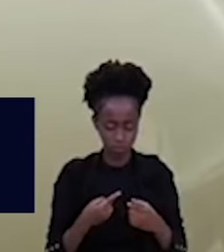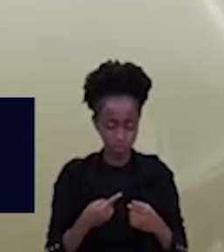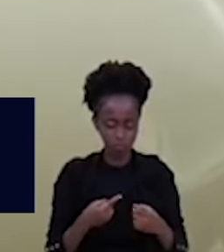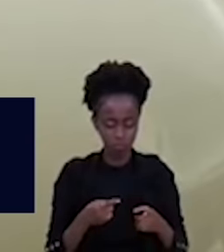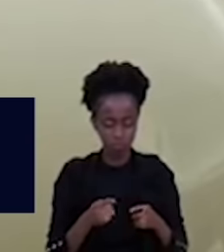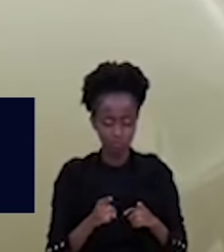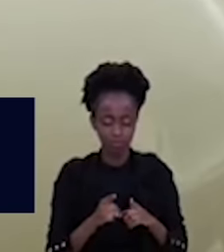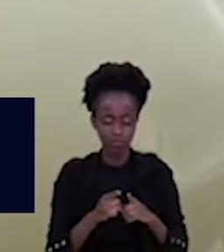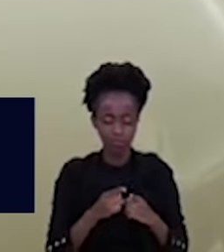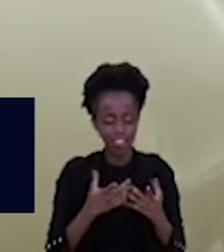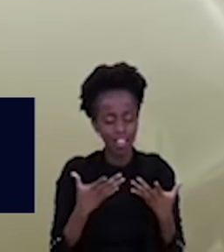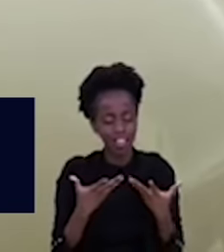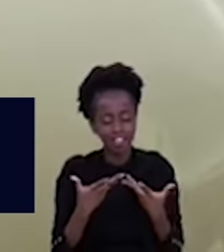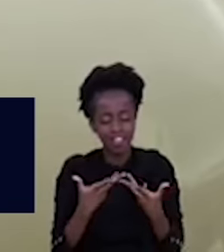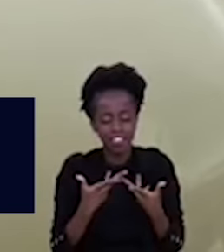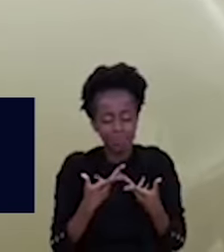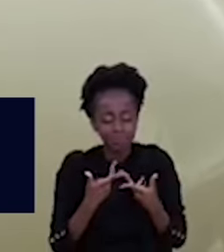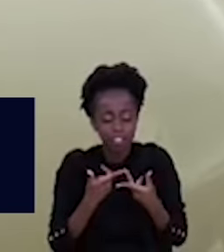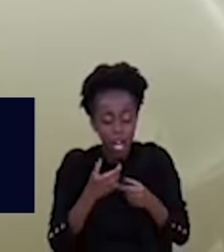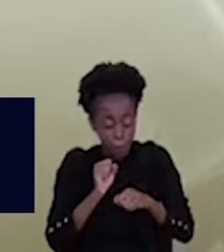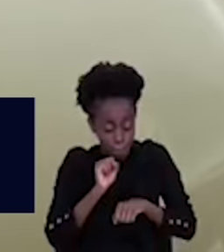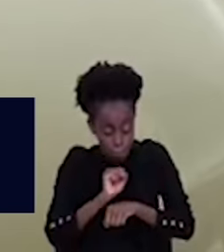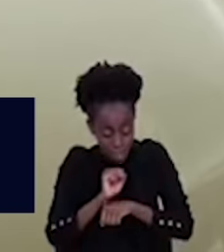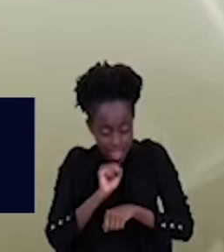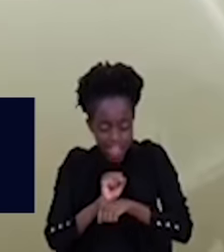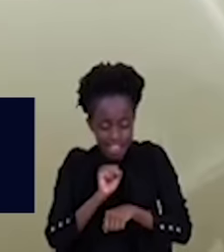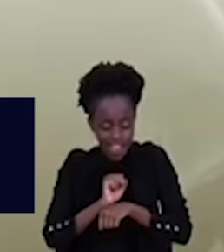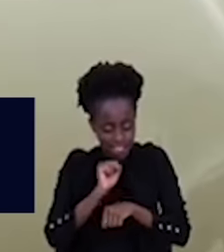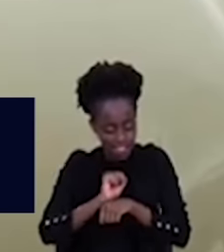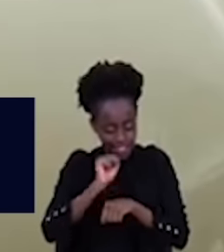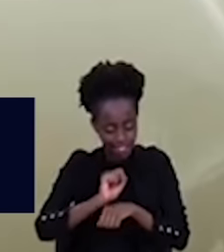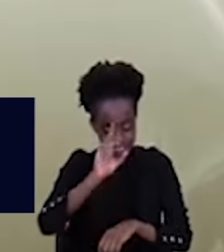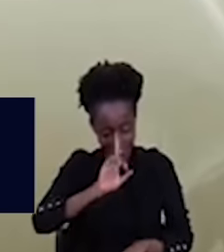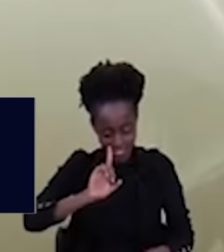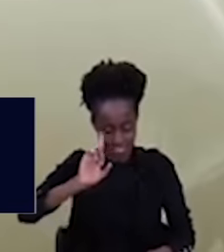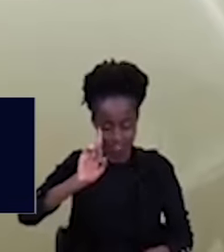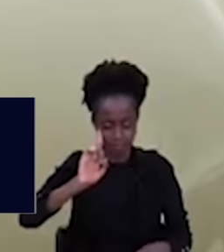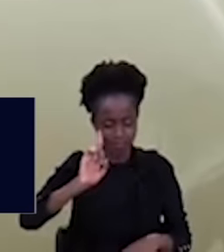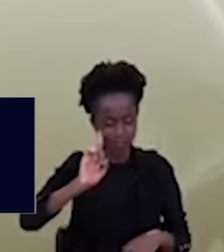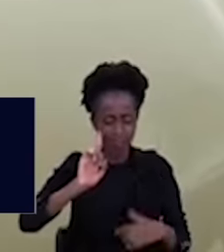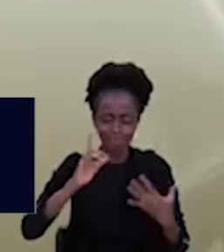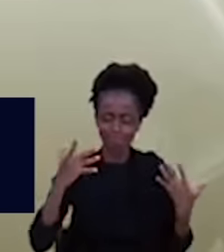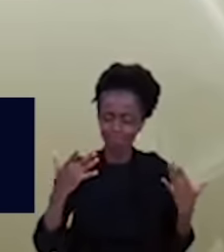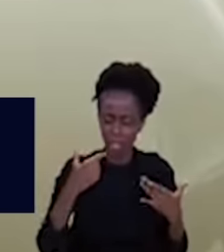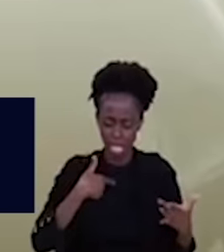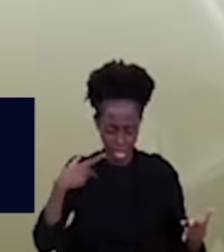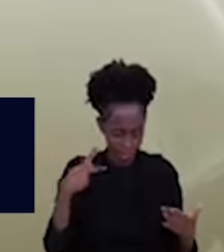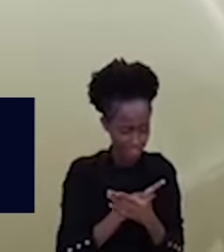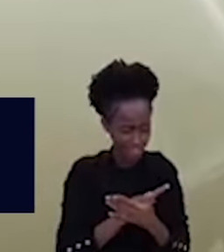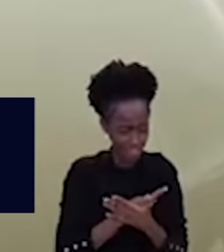recomeçar. Foi bom te esperar. Foi bom te esperar. Agora não vou mais